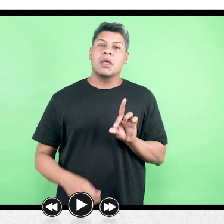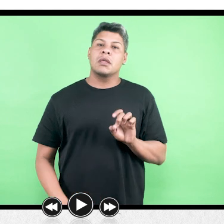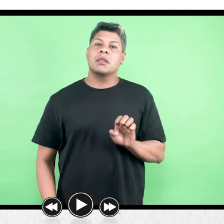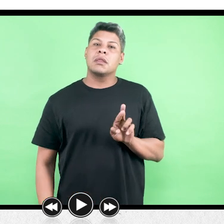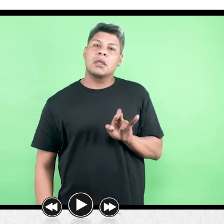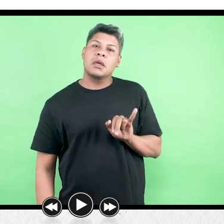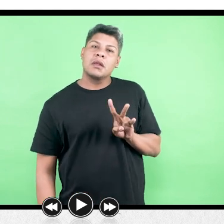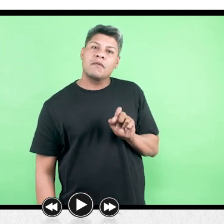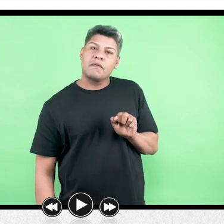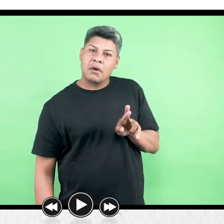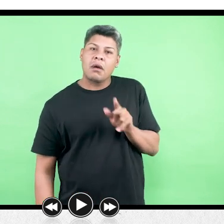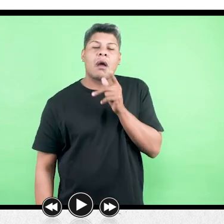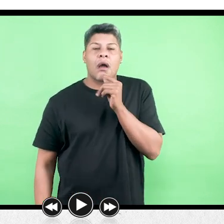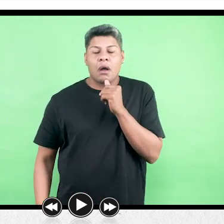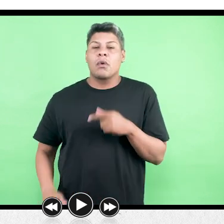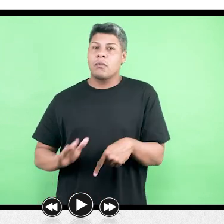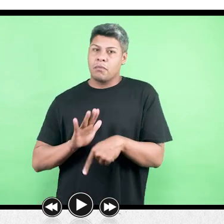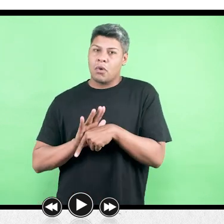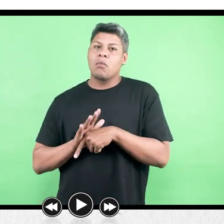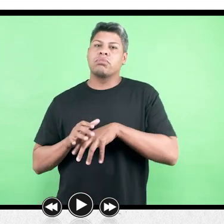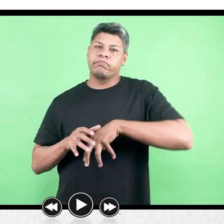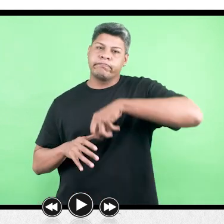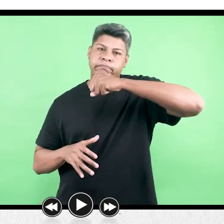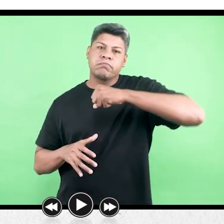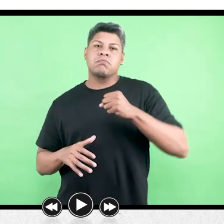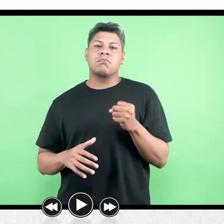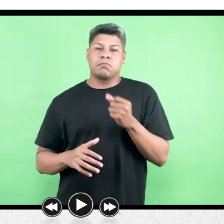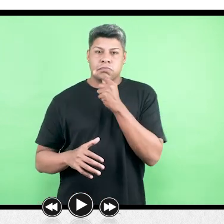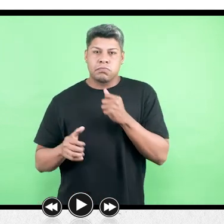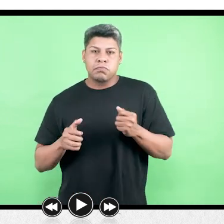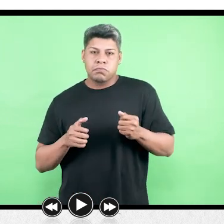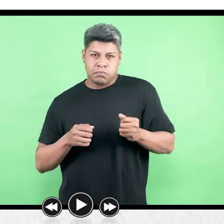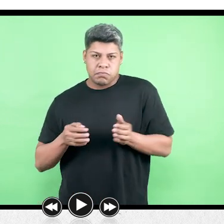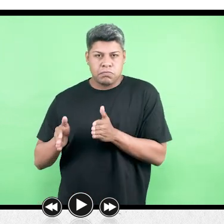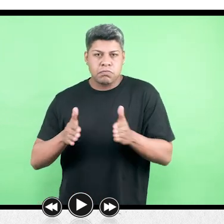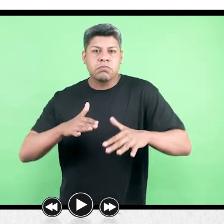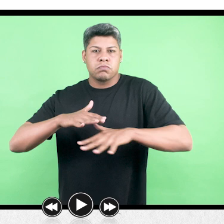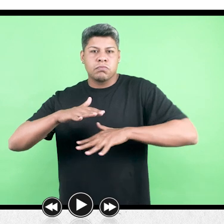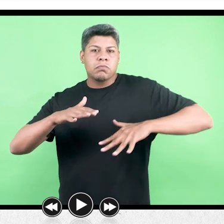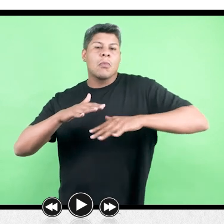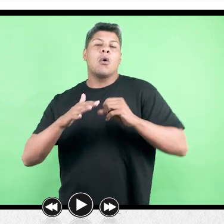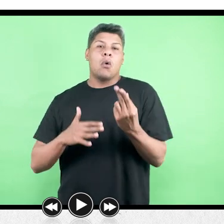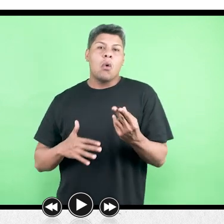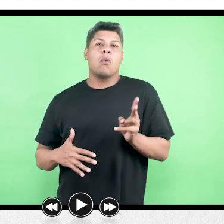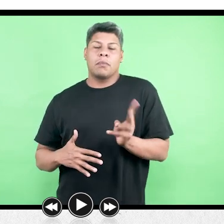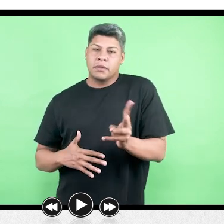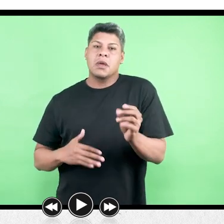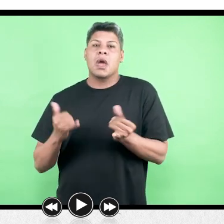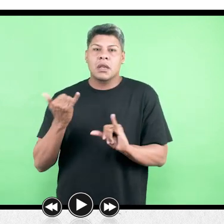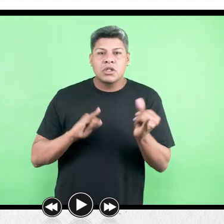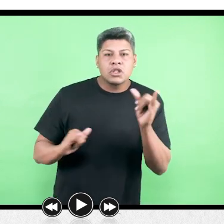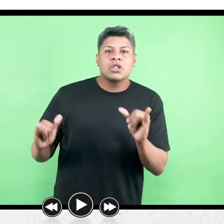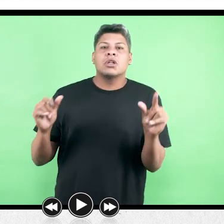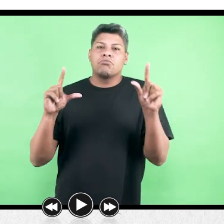água a ser derivada, para a extração de manancial subterrânea, para a geração de energia elétrica, para a